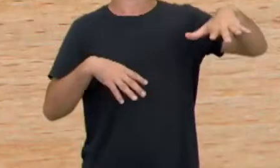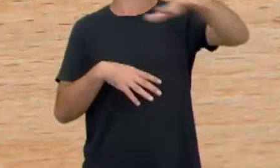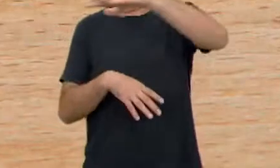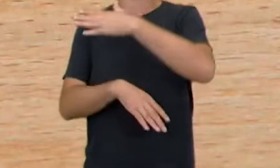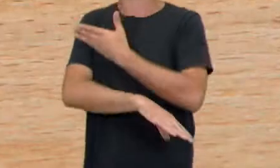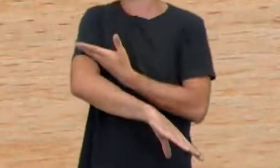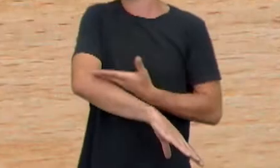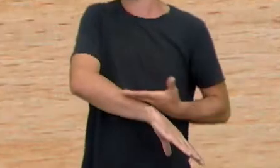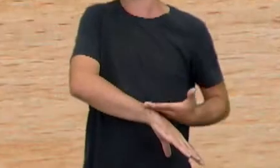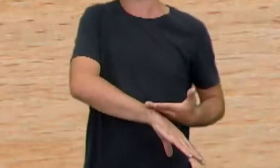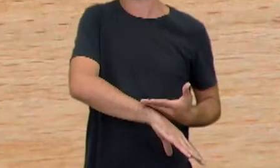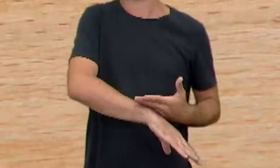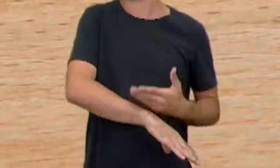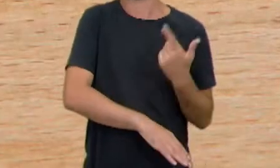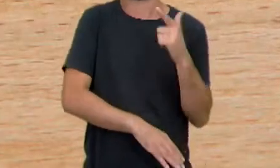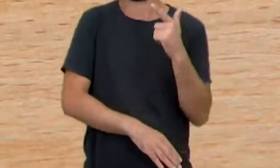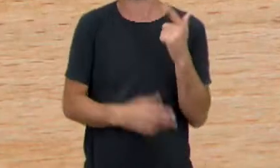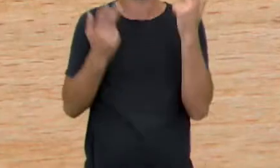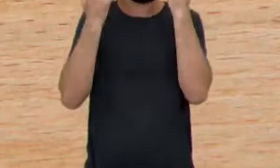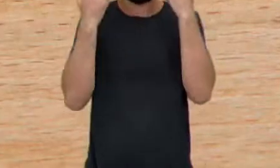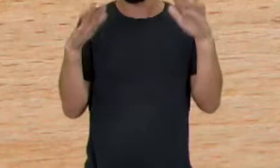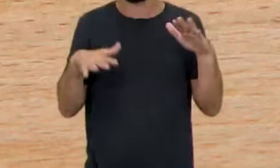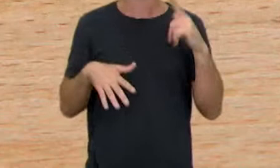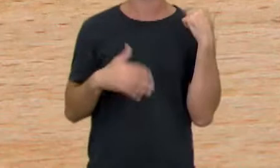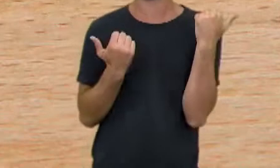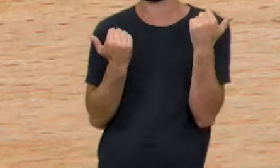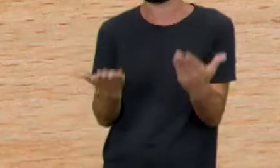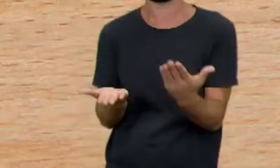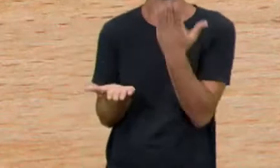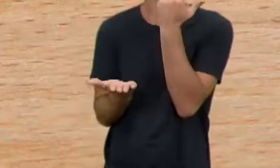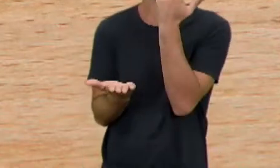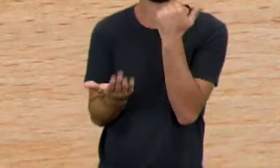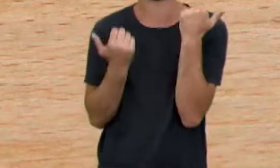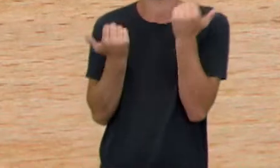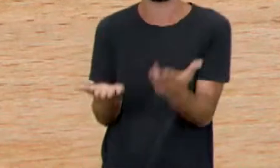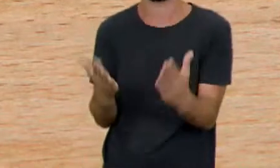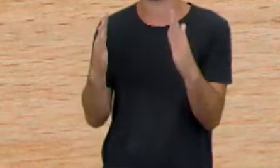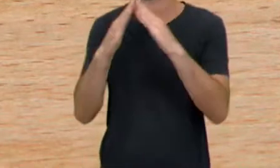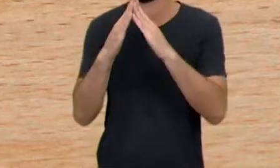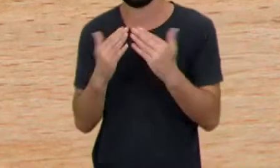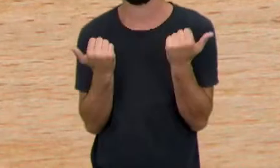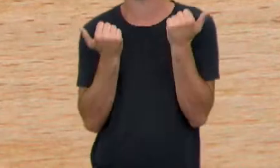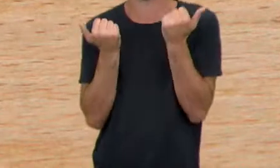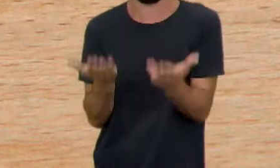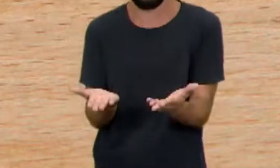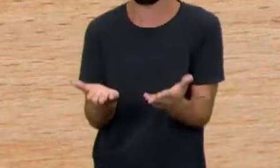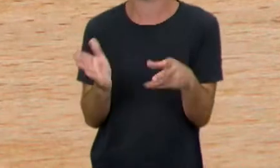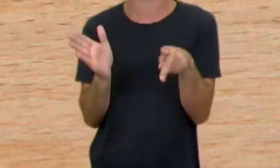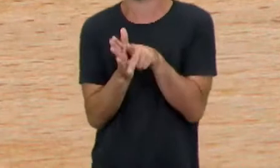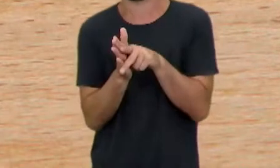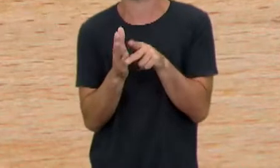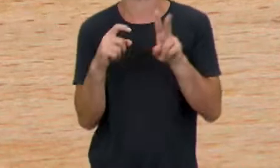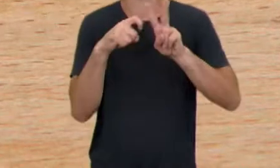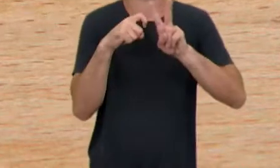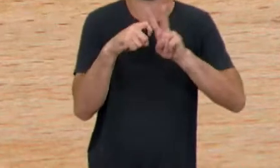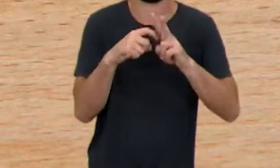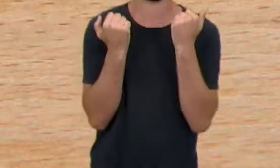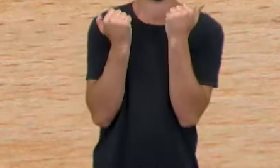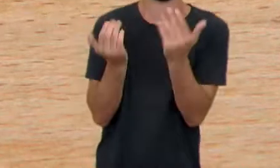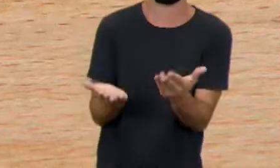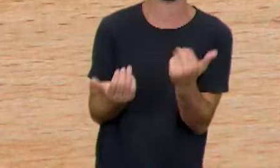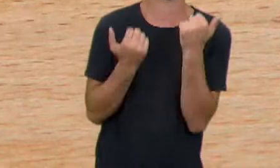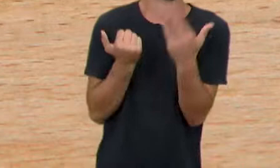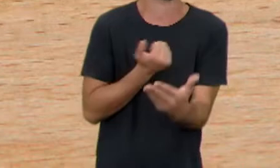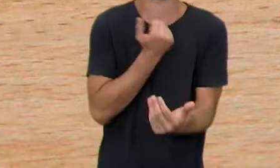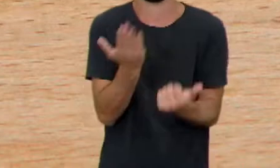provê a comida, o abrigo, cuidados médicos veterinários. Então, assim, na natureza, a gente pode falar de 20% de sobreviventes